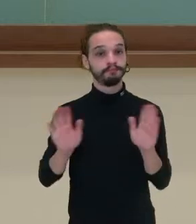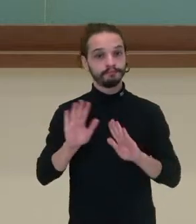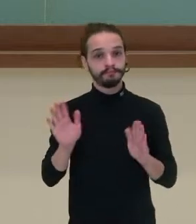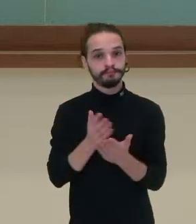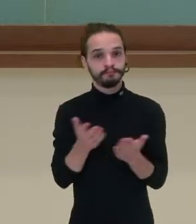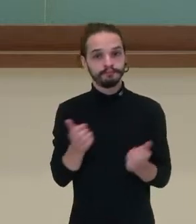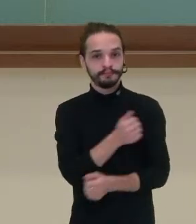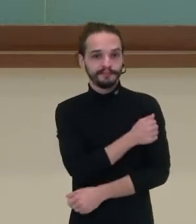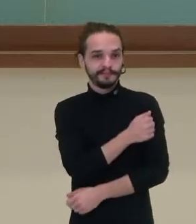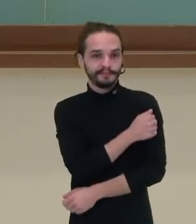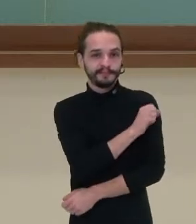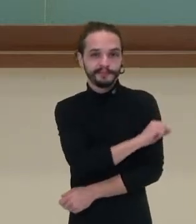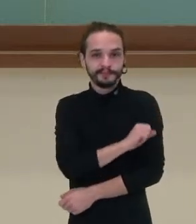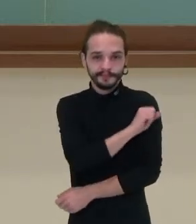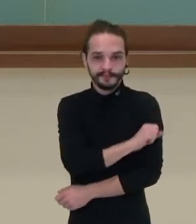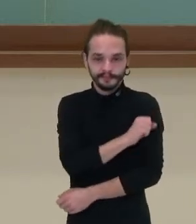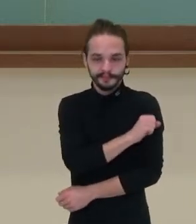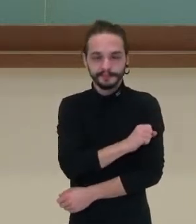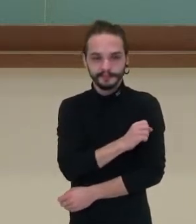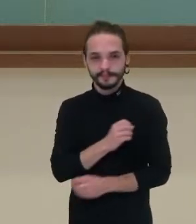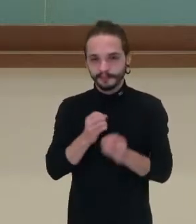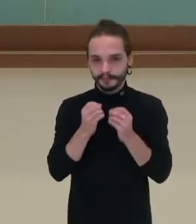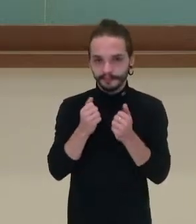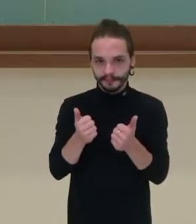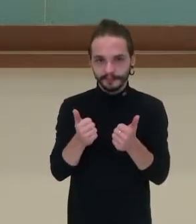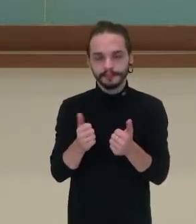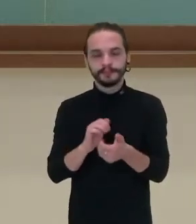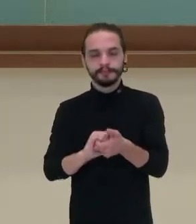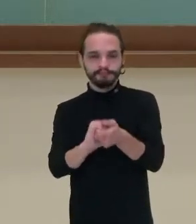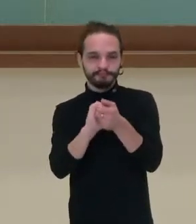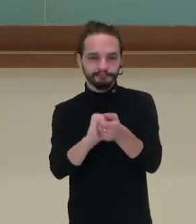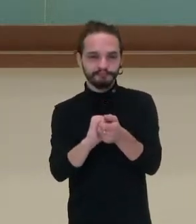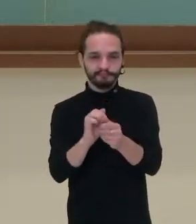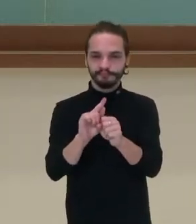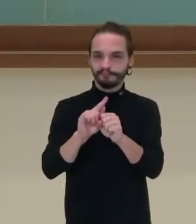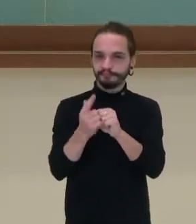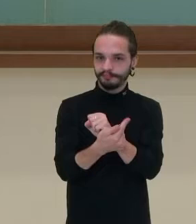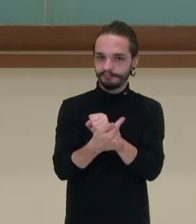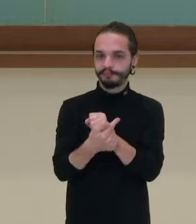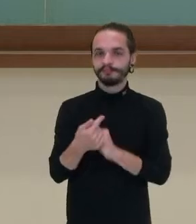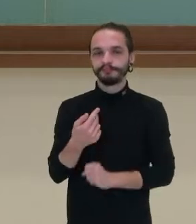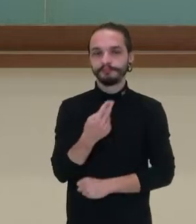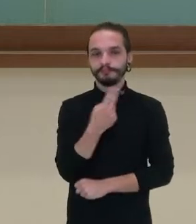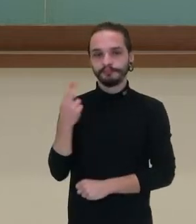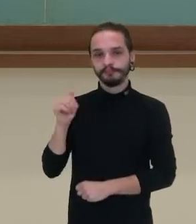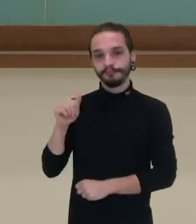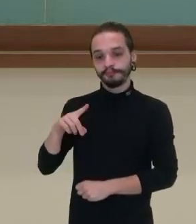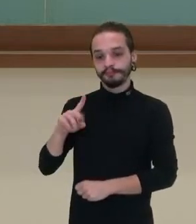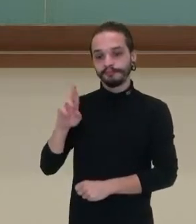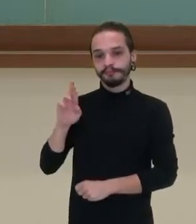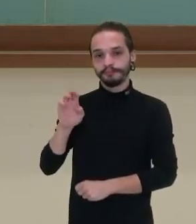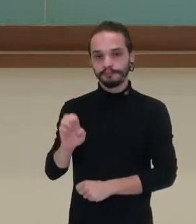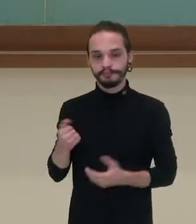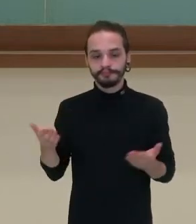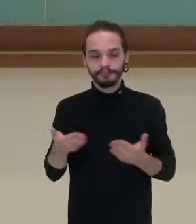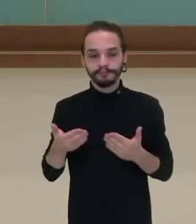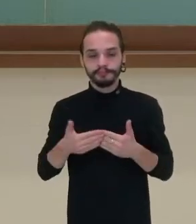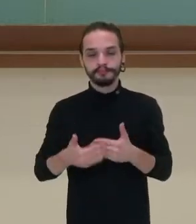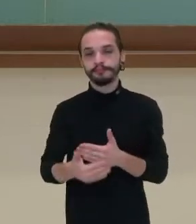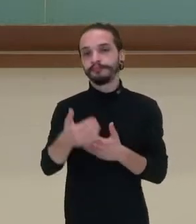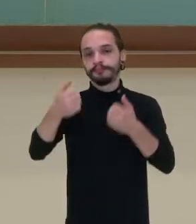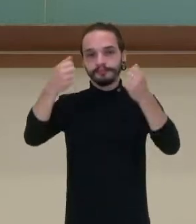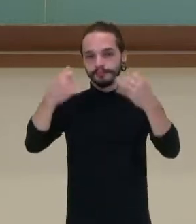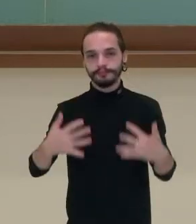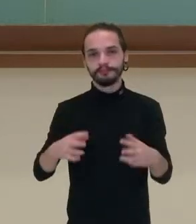Olá, estudantes do 8º ano do ensino fundamental. Saudações geográficas, eu sou o professor André e vamos falar nesse vídeo então